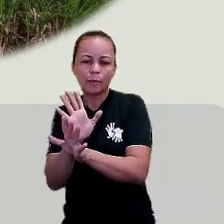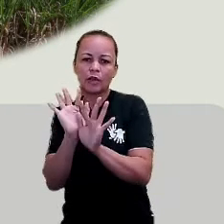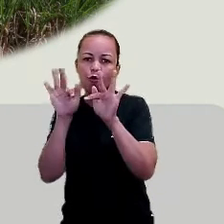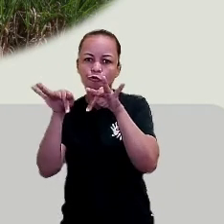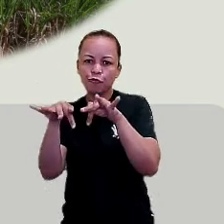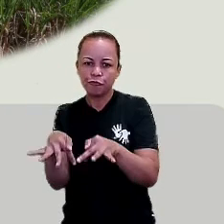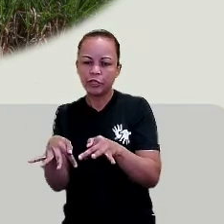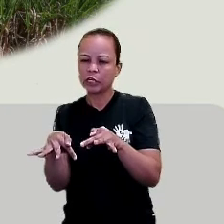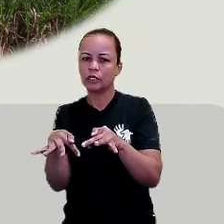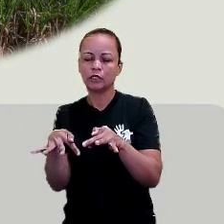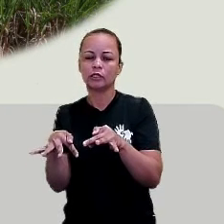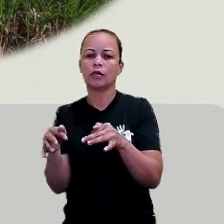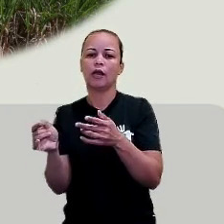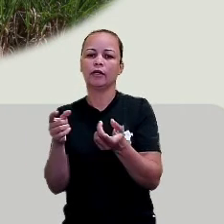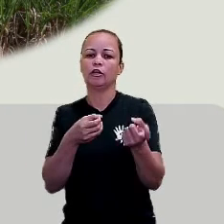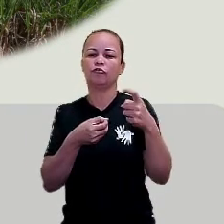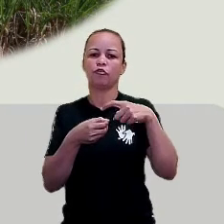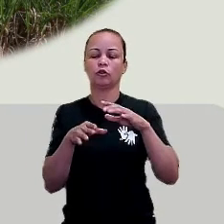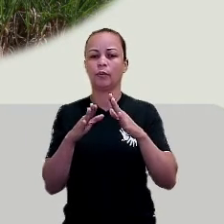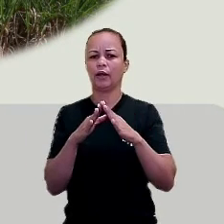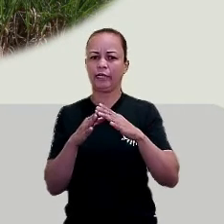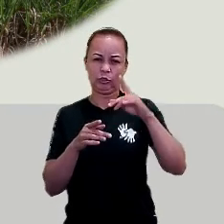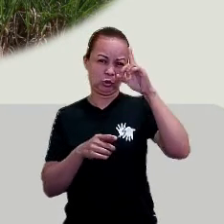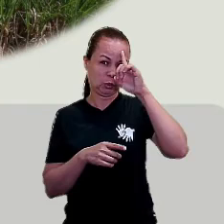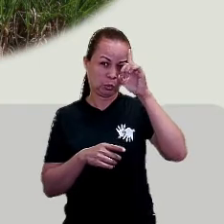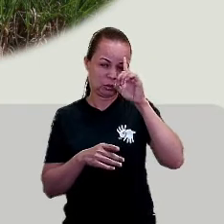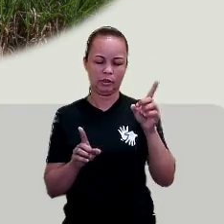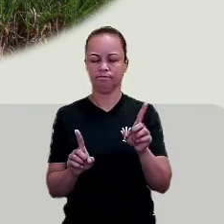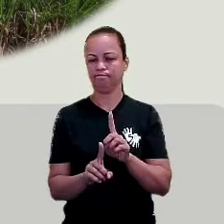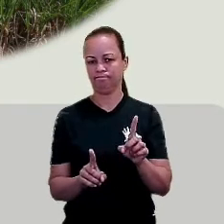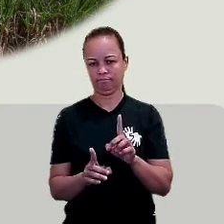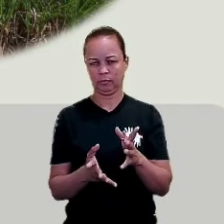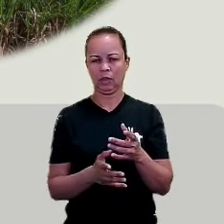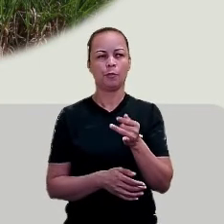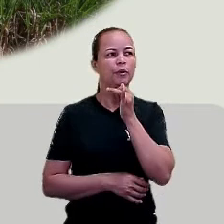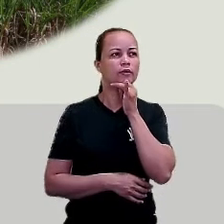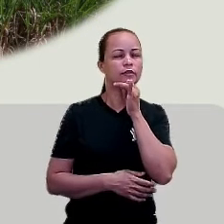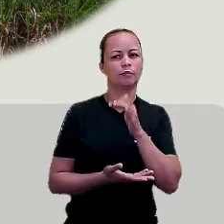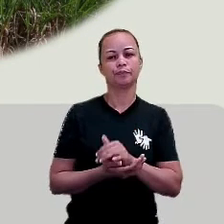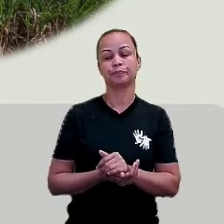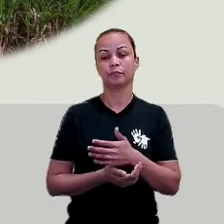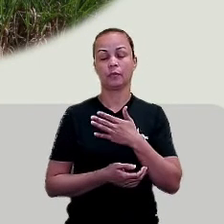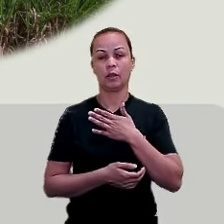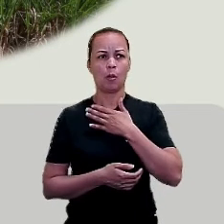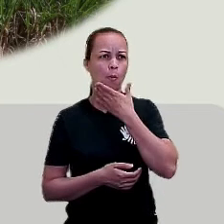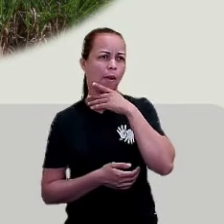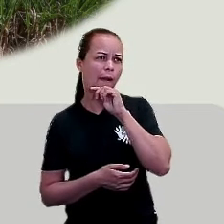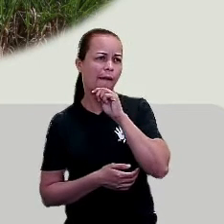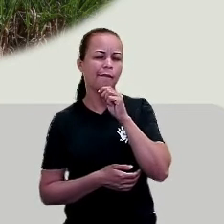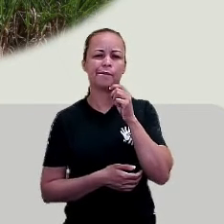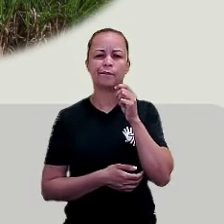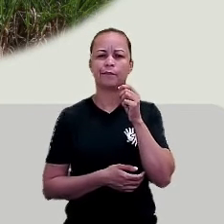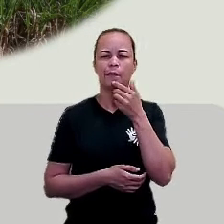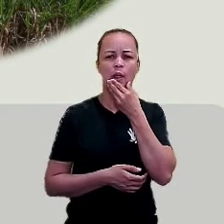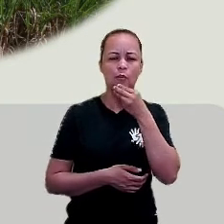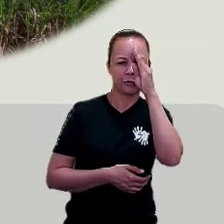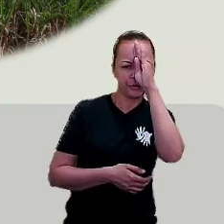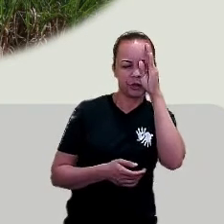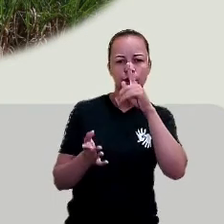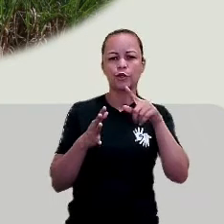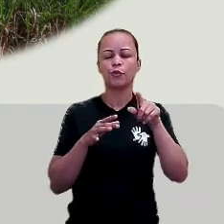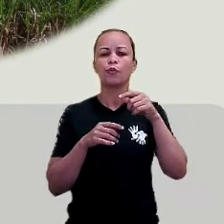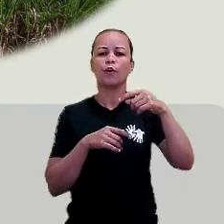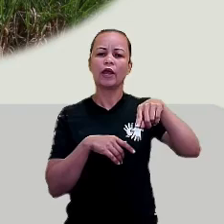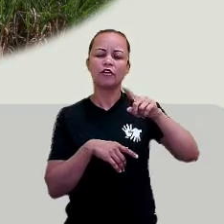não vai e volta todo dia, porque a gente começa a imaginar, eita, um exemplo, meu pai, meu tio, meu irmão, eles vão trabalhar